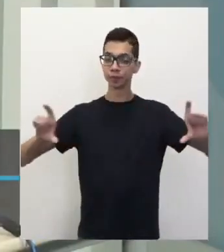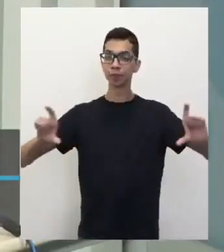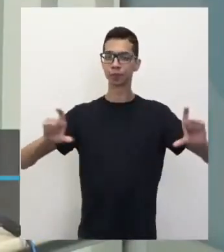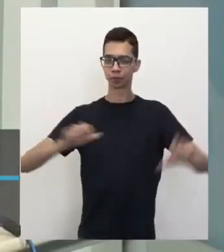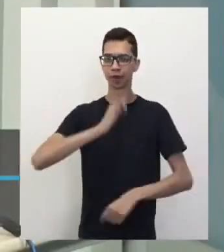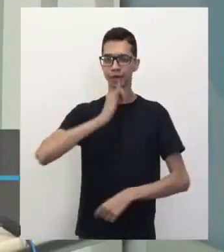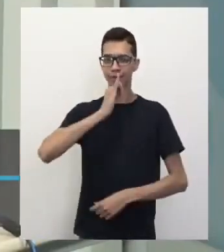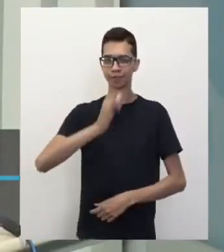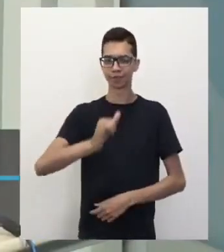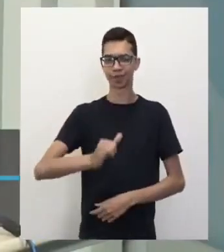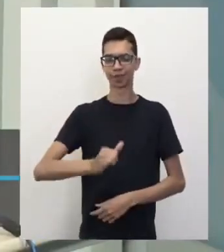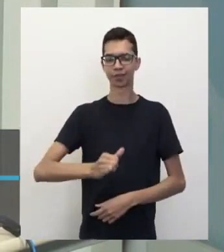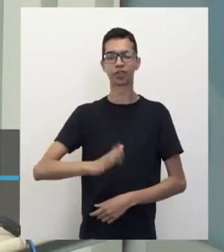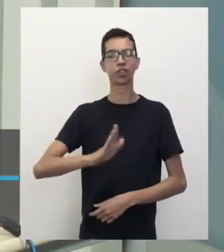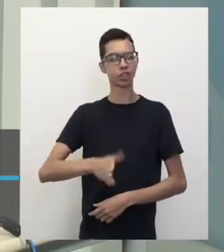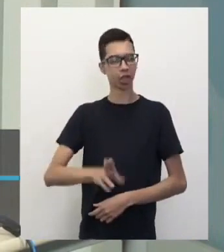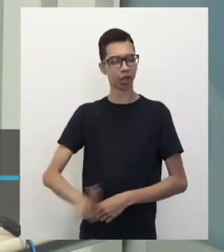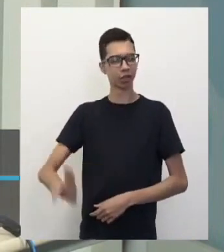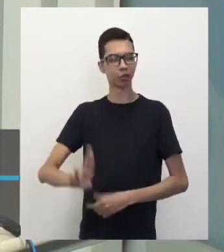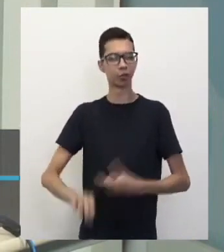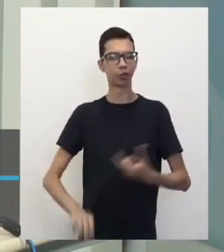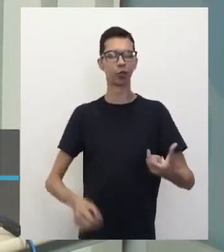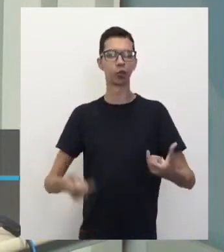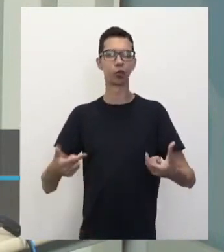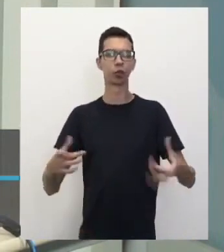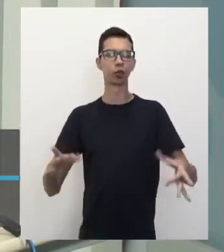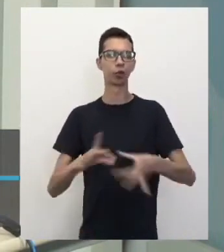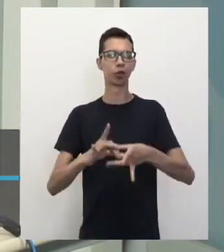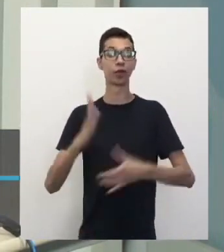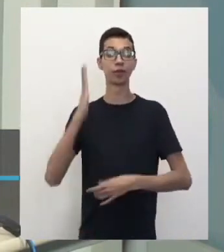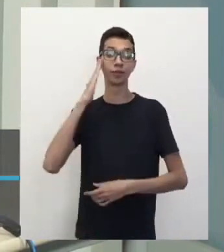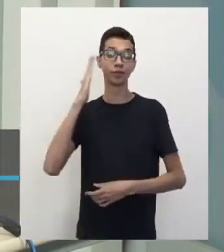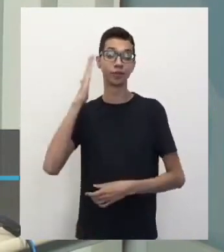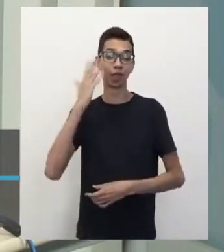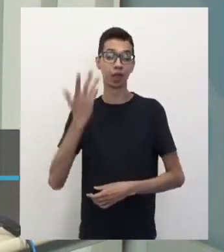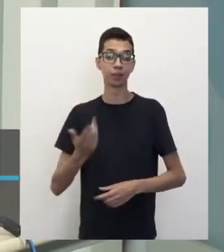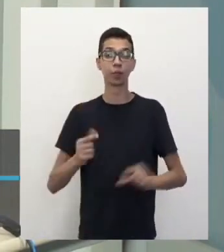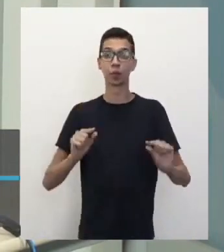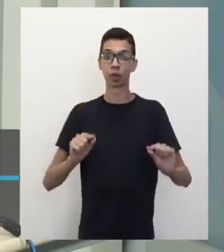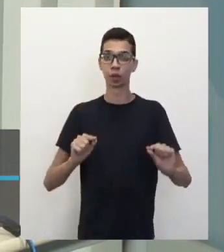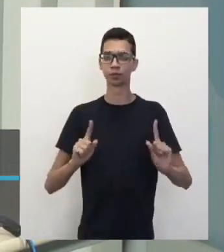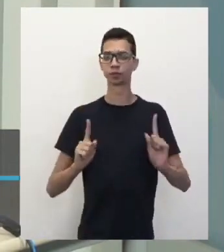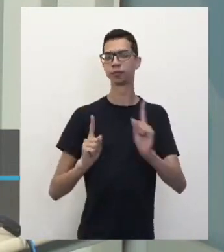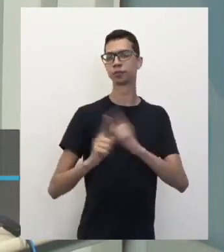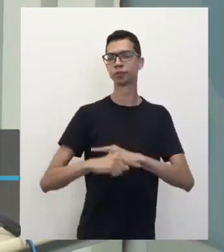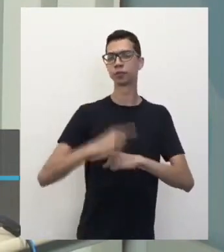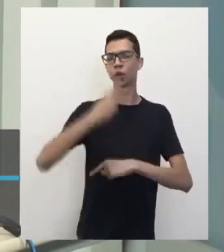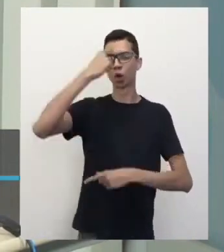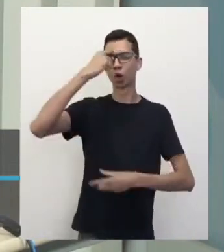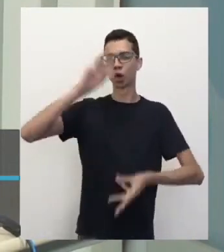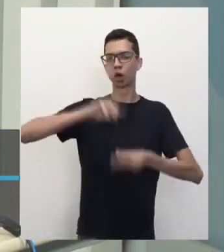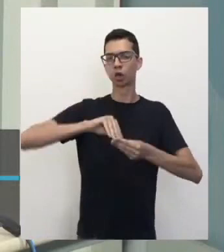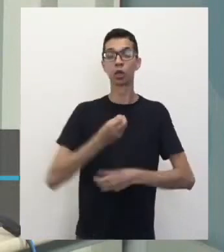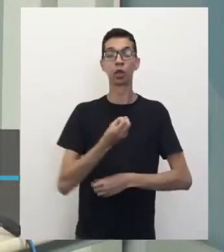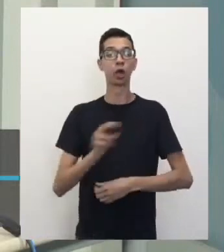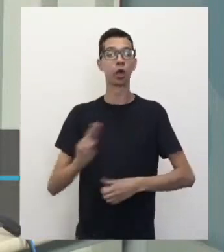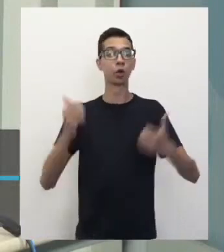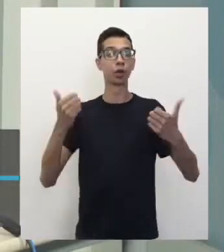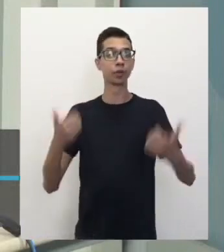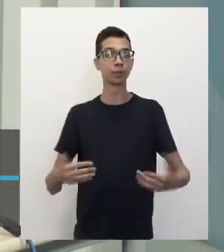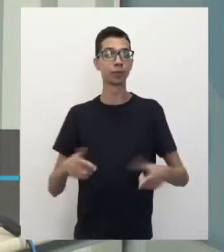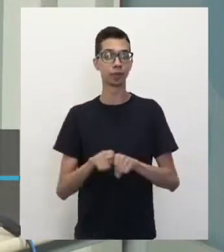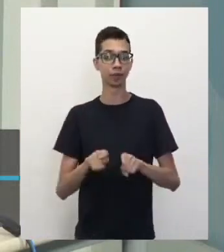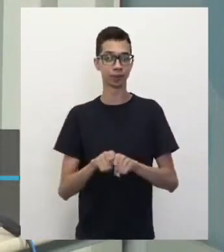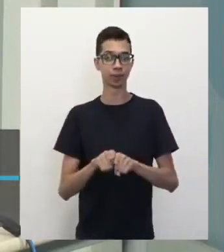nós já usamos esses conectivos e sabemos que ele dá a ideia de adição, oposição, uma conclusão ou uma explicação.